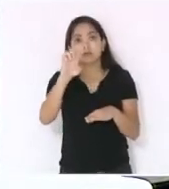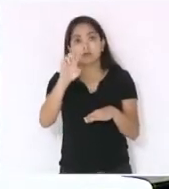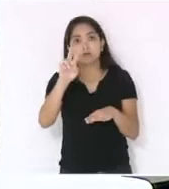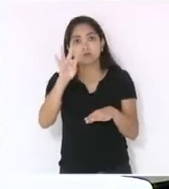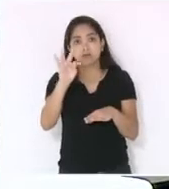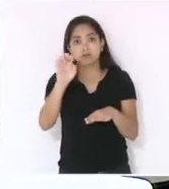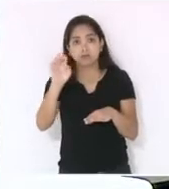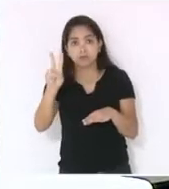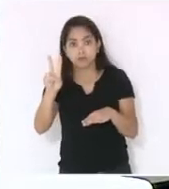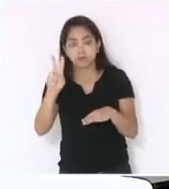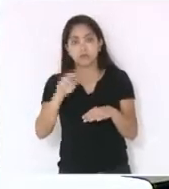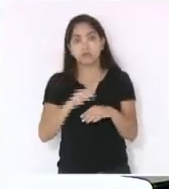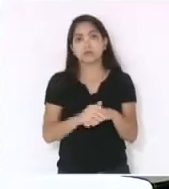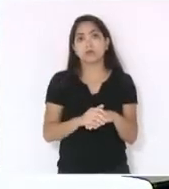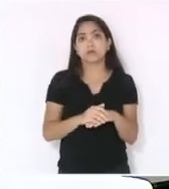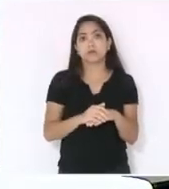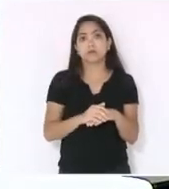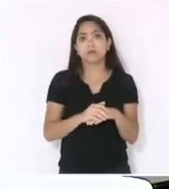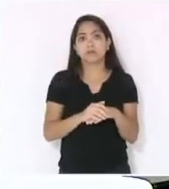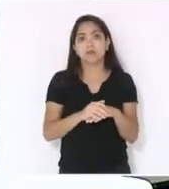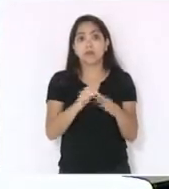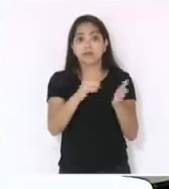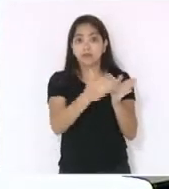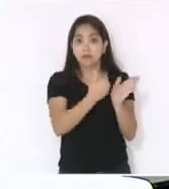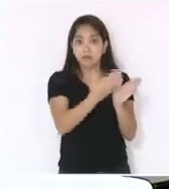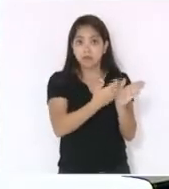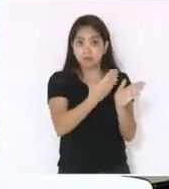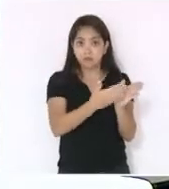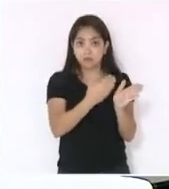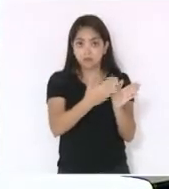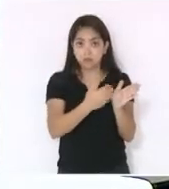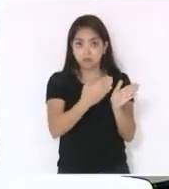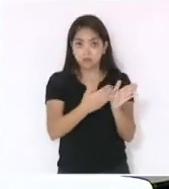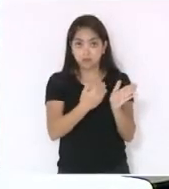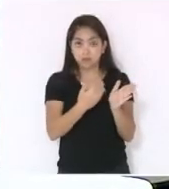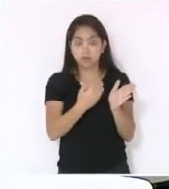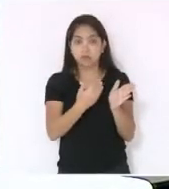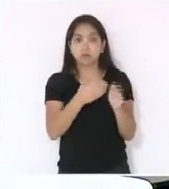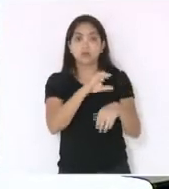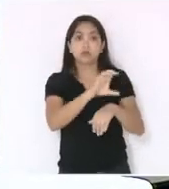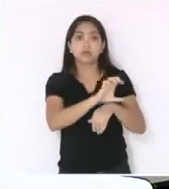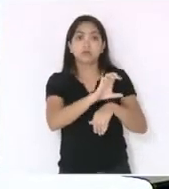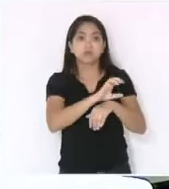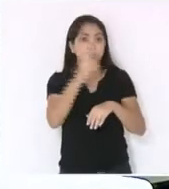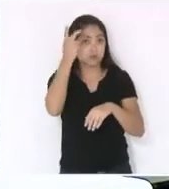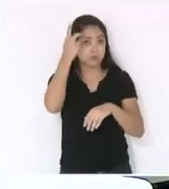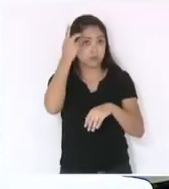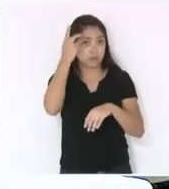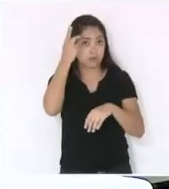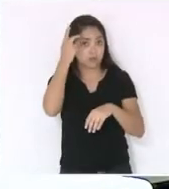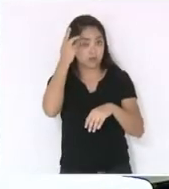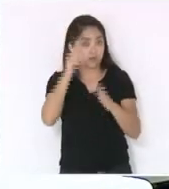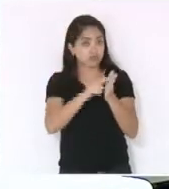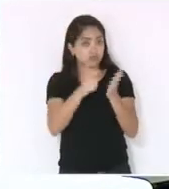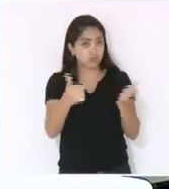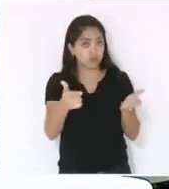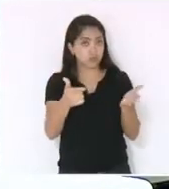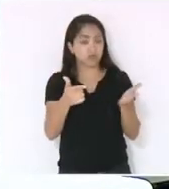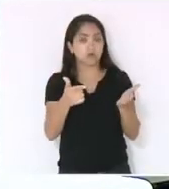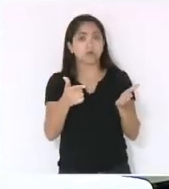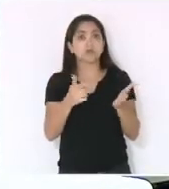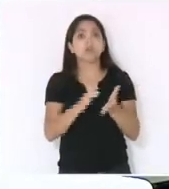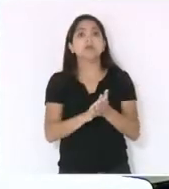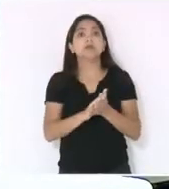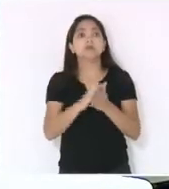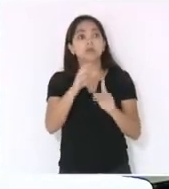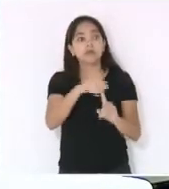HBO. Capa do Caderno 2 do Estadão de Domingo. Fomos citadas como referência pela luta LGBT